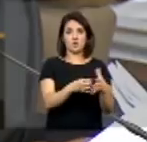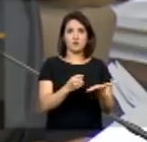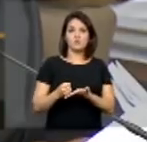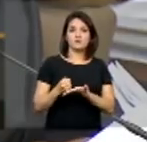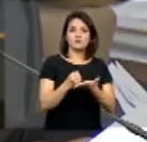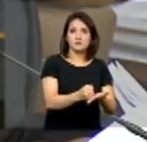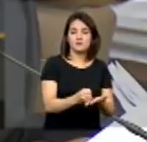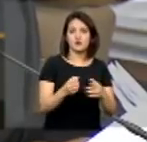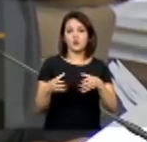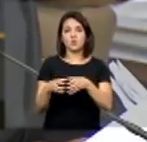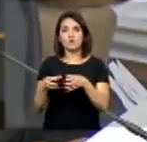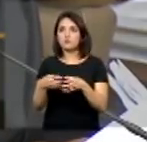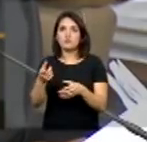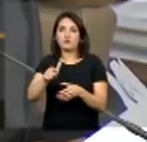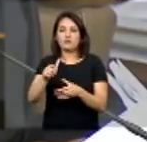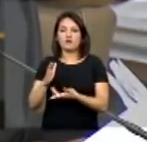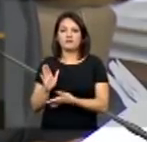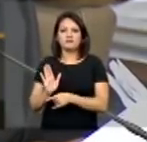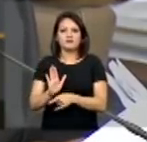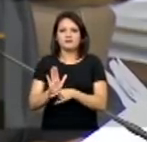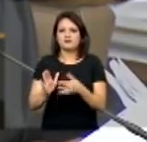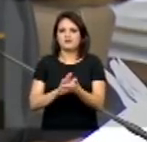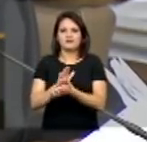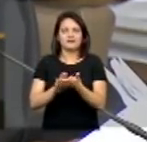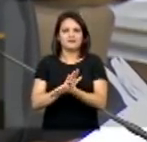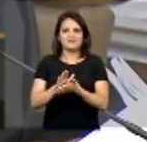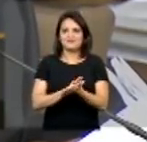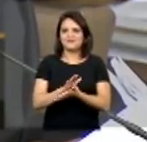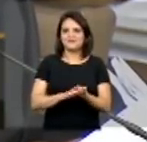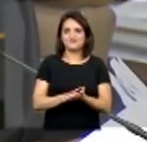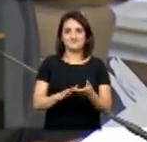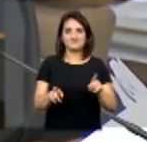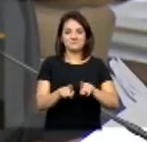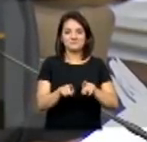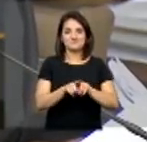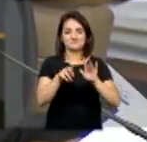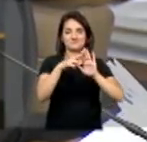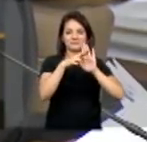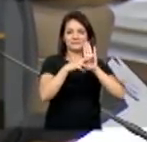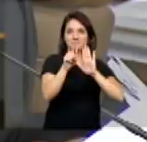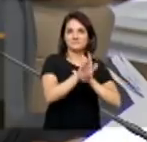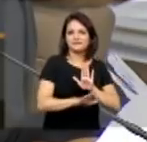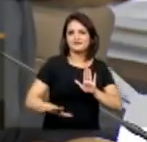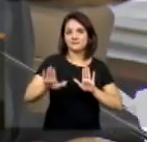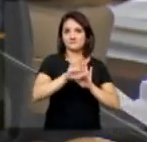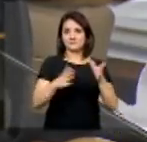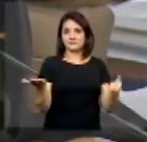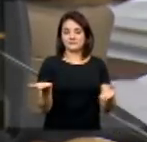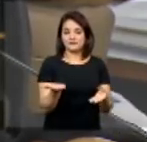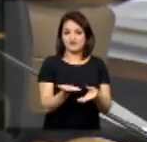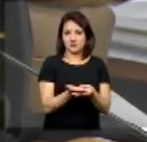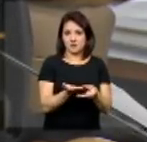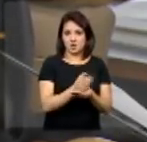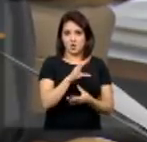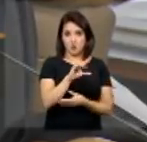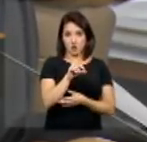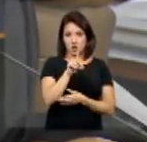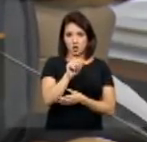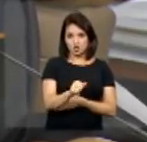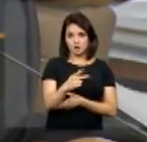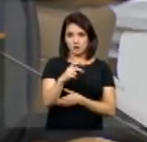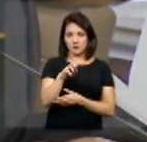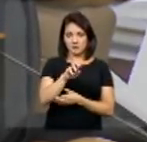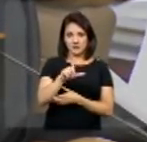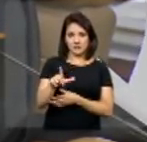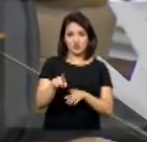colaboradores ou seja tanto a regra geral do código processo penal quanto à norma específica sobre